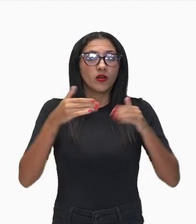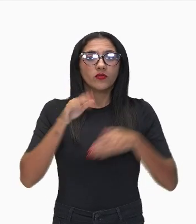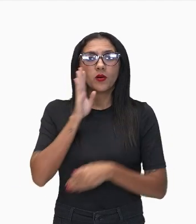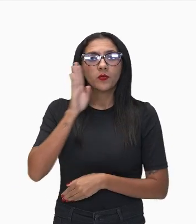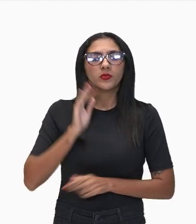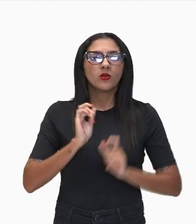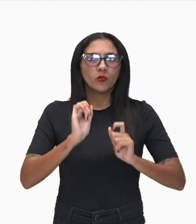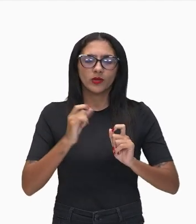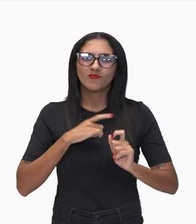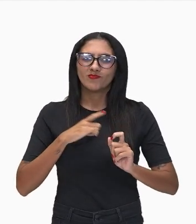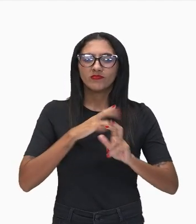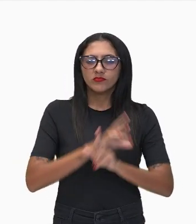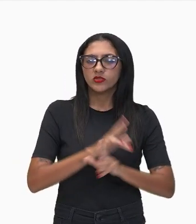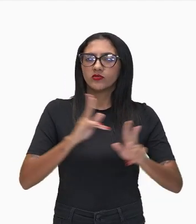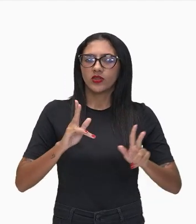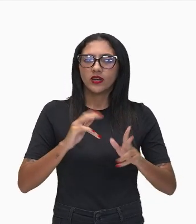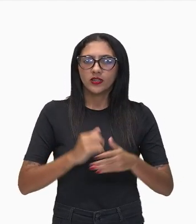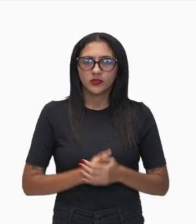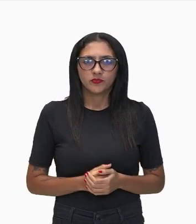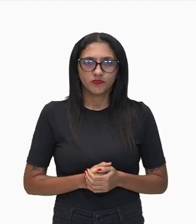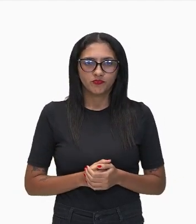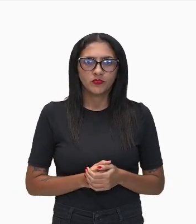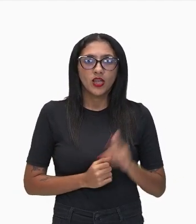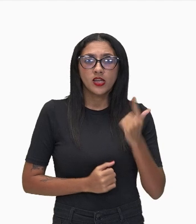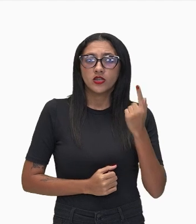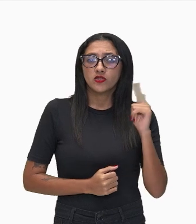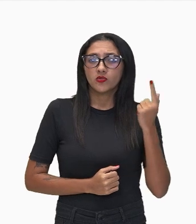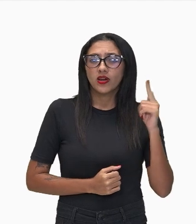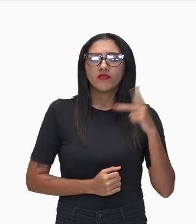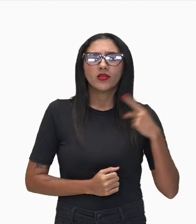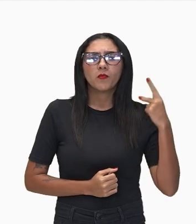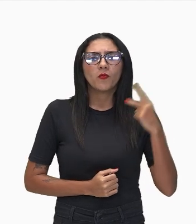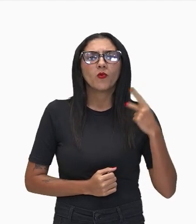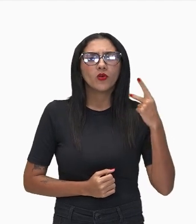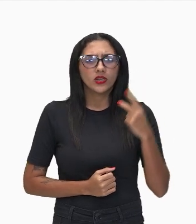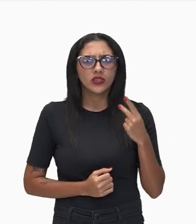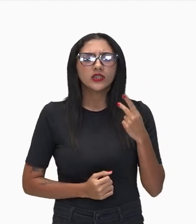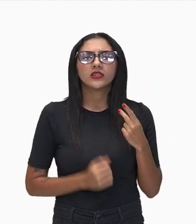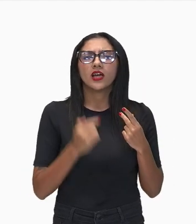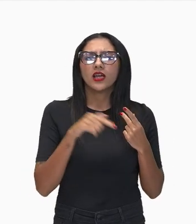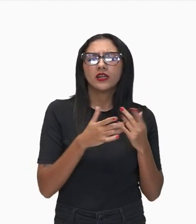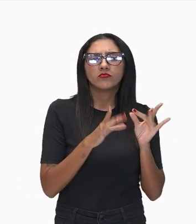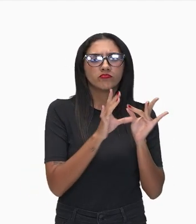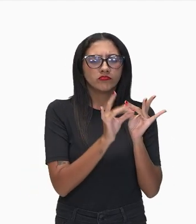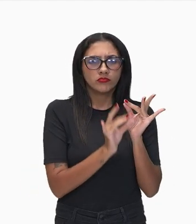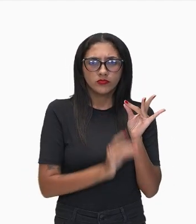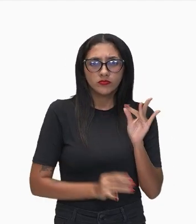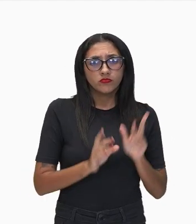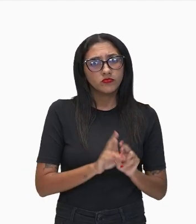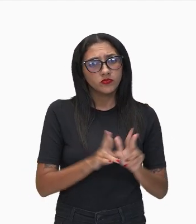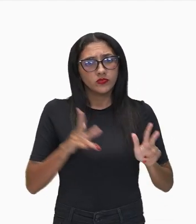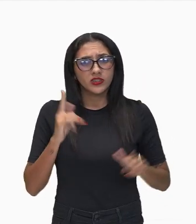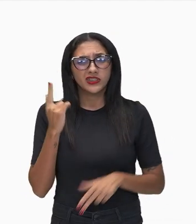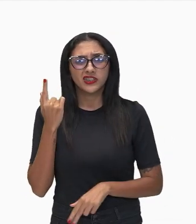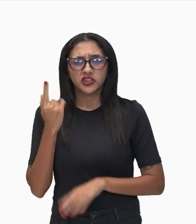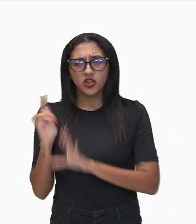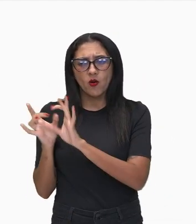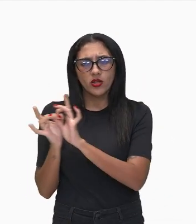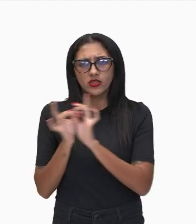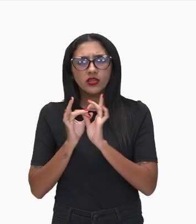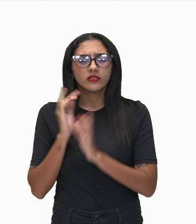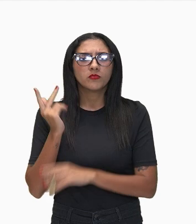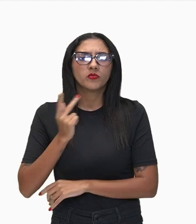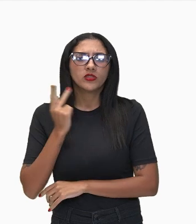é diferente. Então, geografia política, ela vai ter um enfoque de uma forma e a geopolítica vai ter um